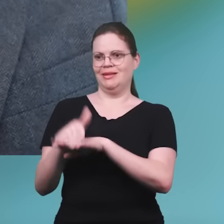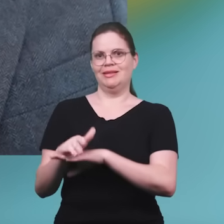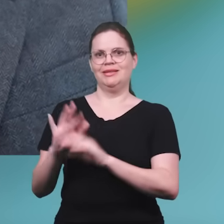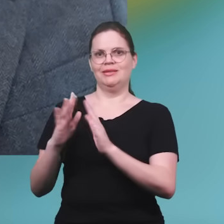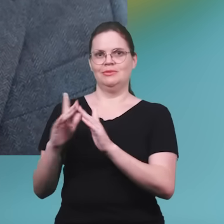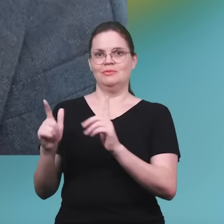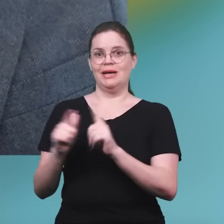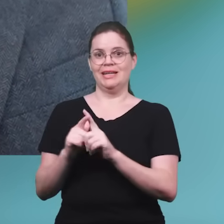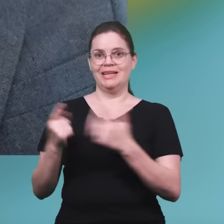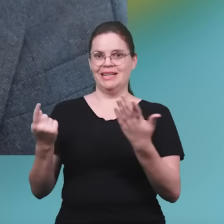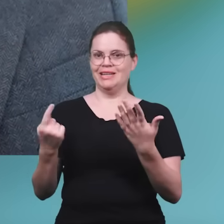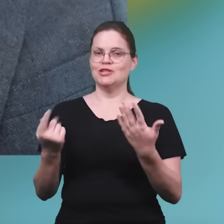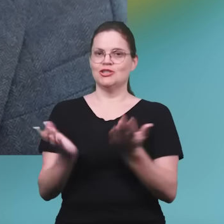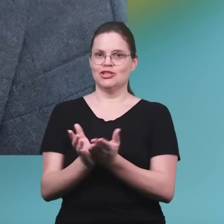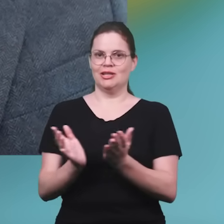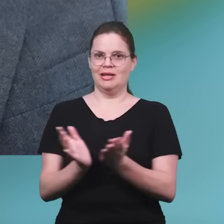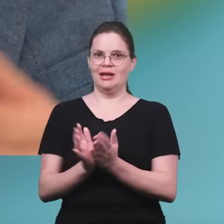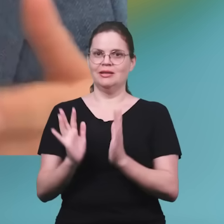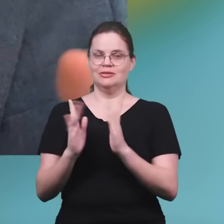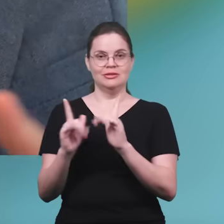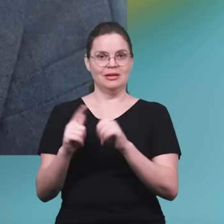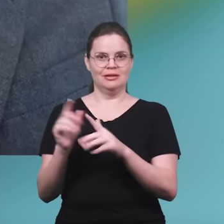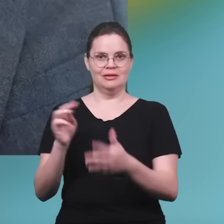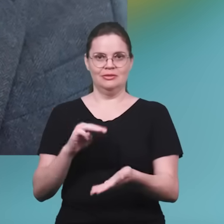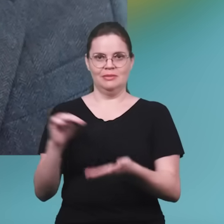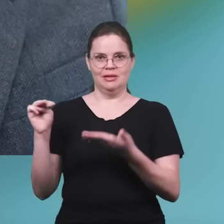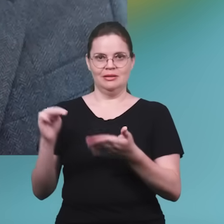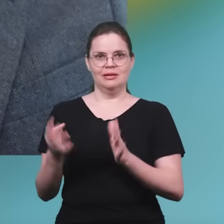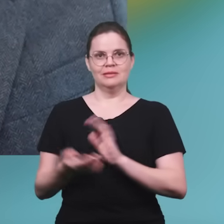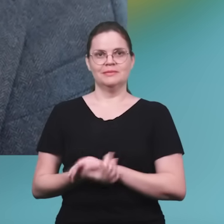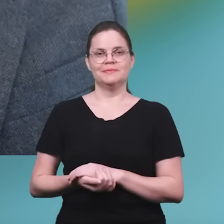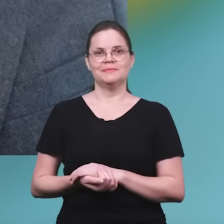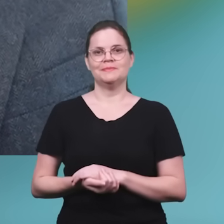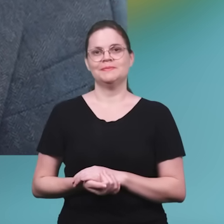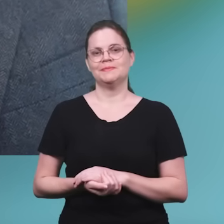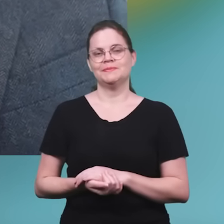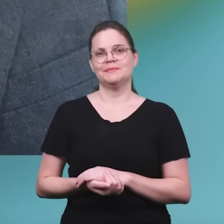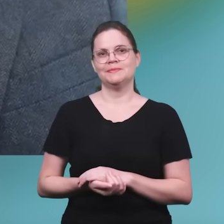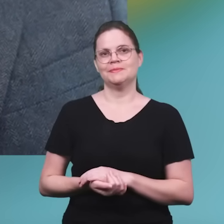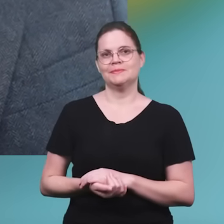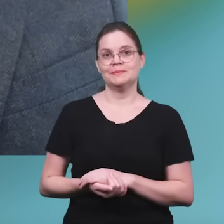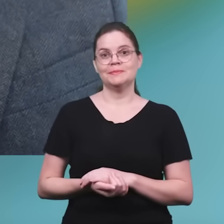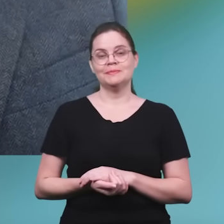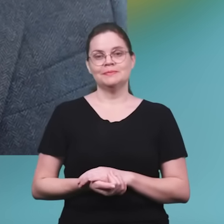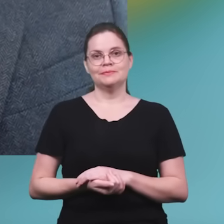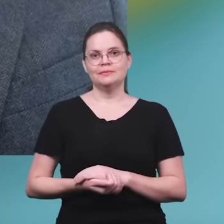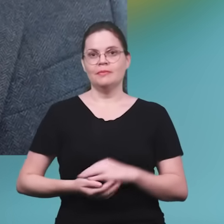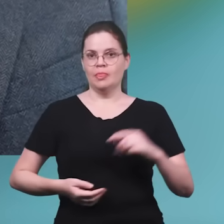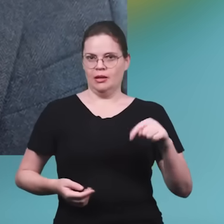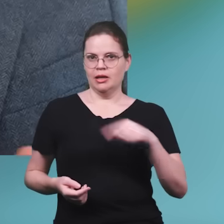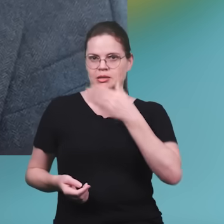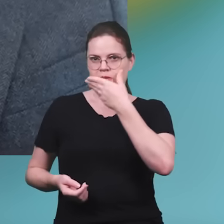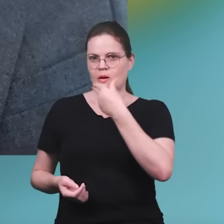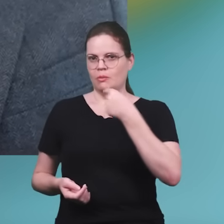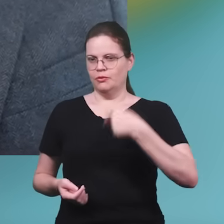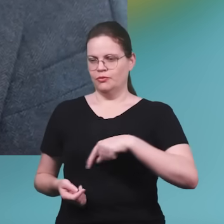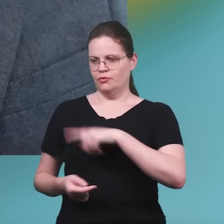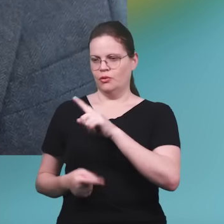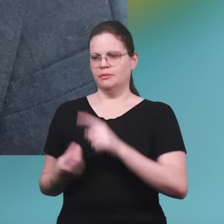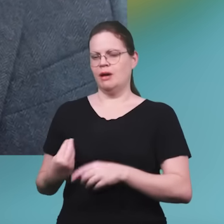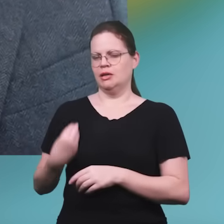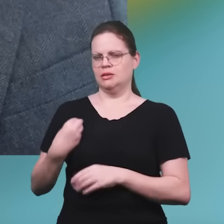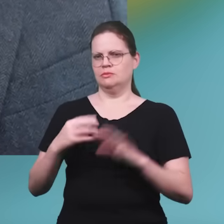homem entrava em uma igreja evangélica, em uma das nossas igrejas especialmente. E o homem